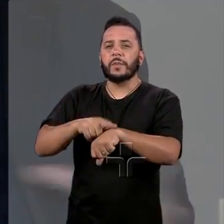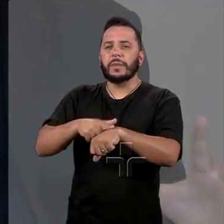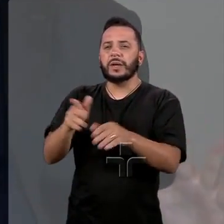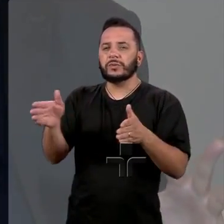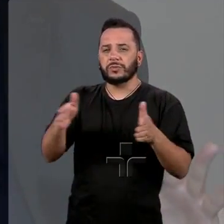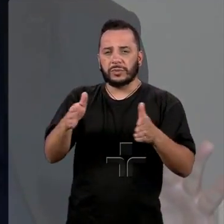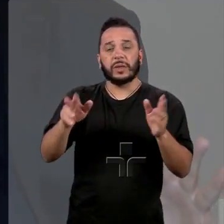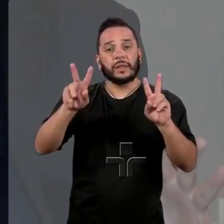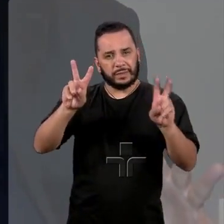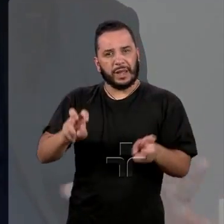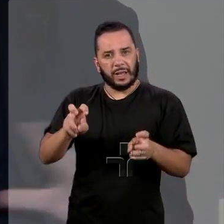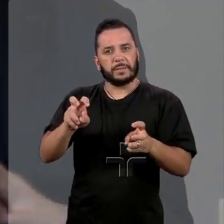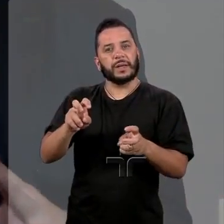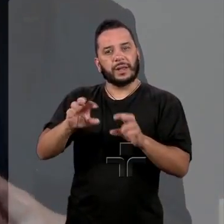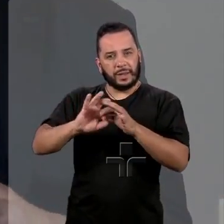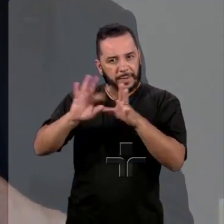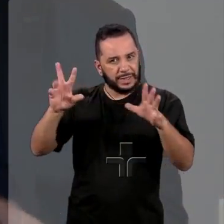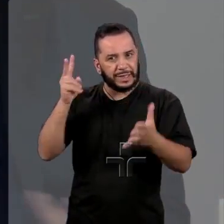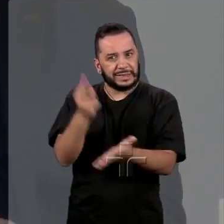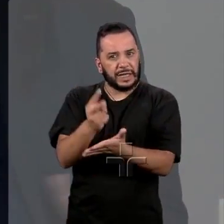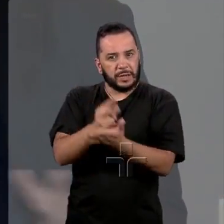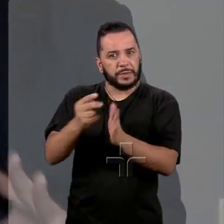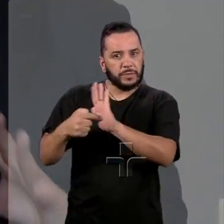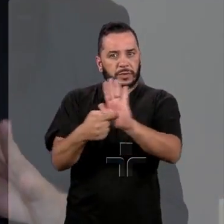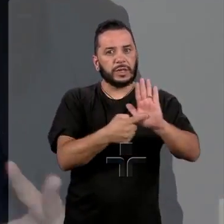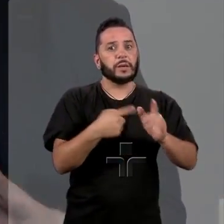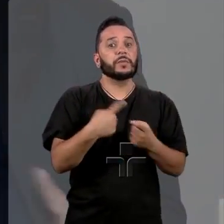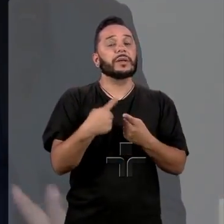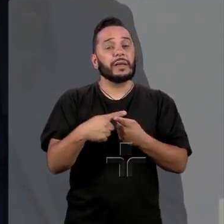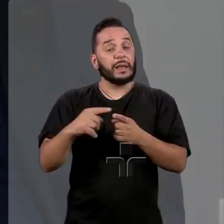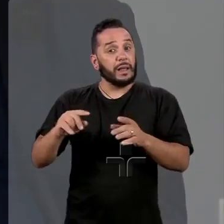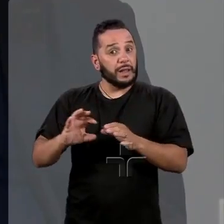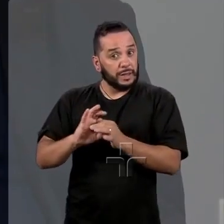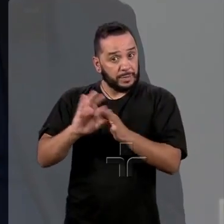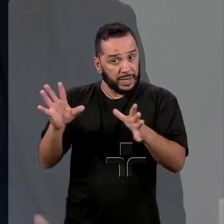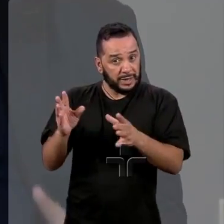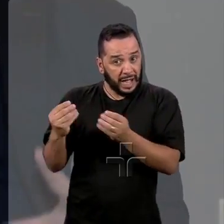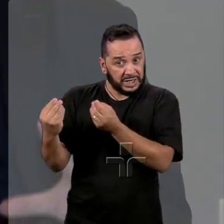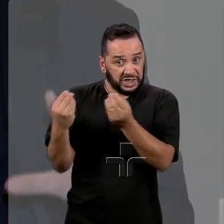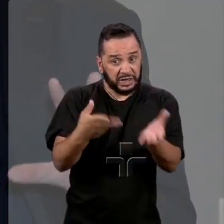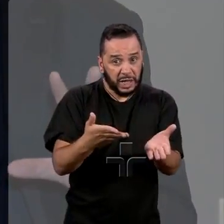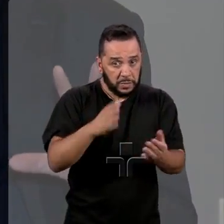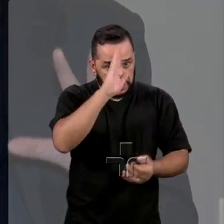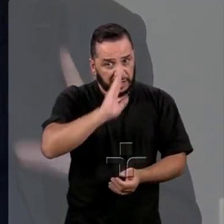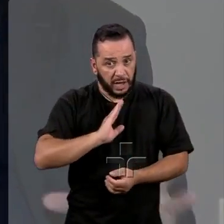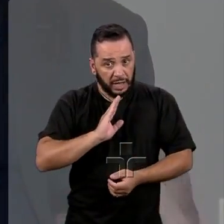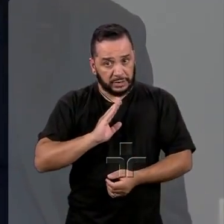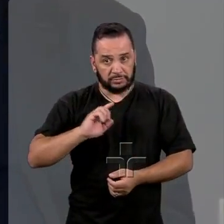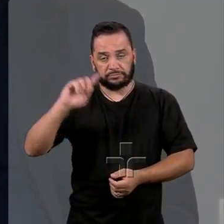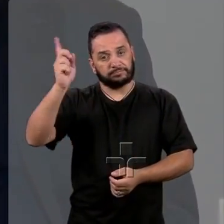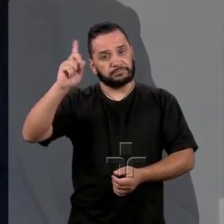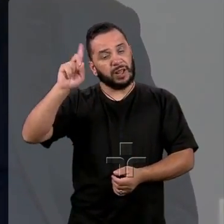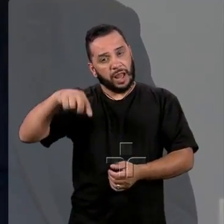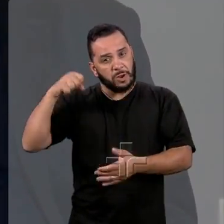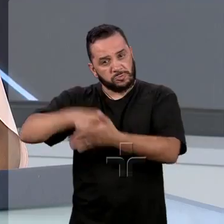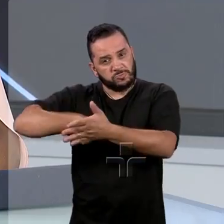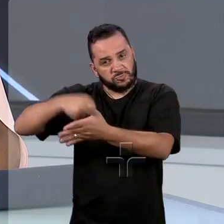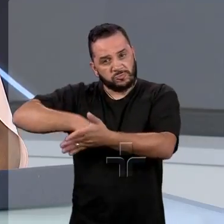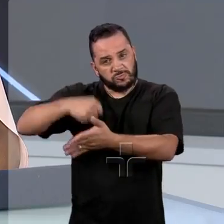sempre tem que estar presente. Porque a liberdade não é uma coisa que ninguém deu para a gente. É fruto de uma conquista.